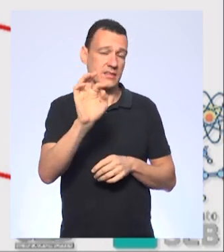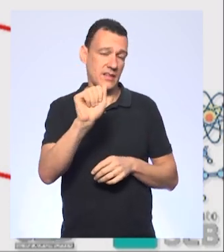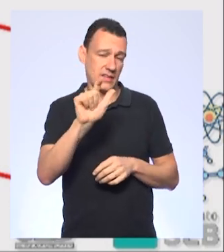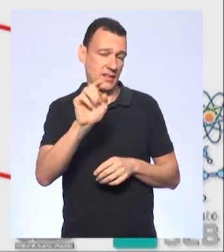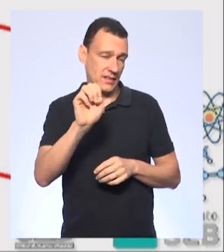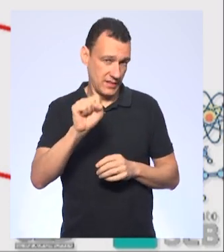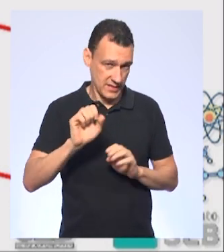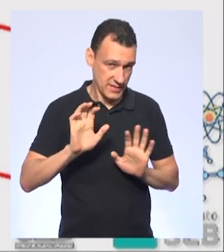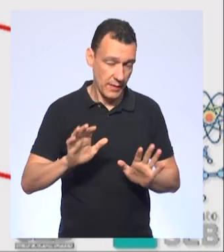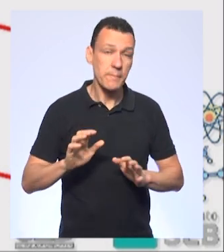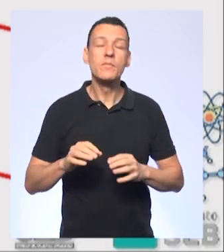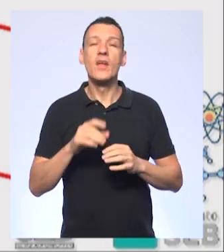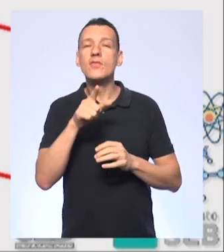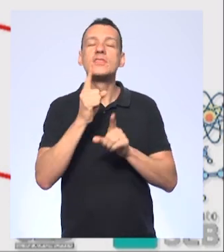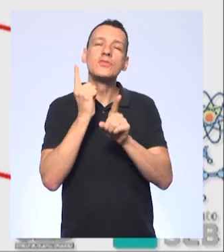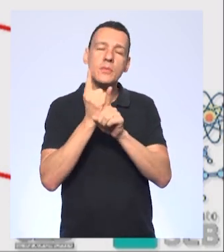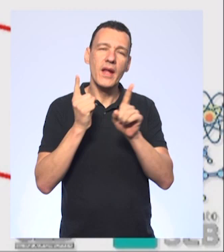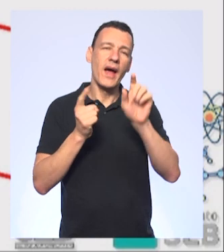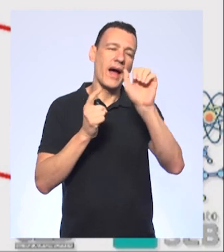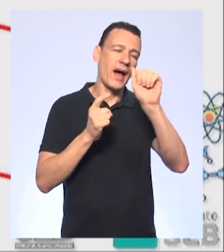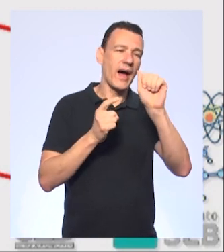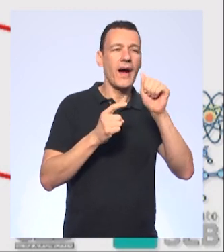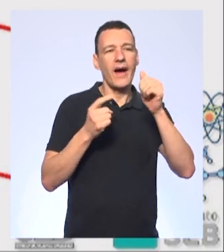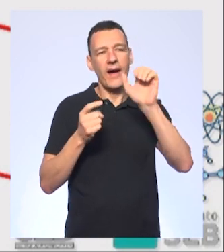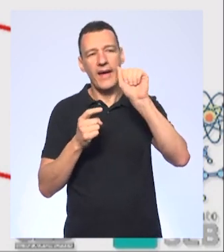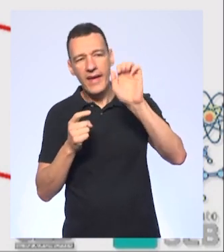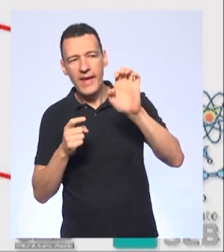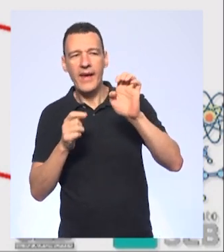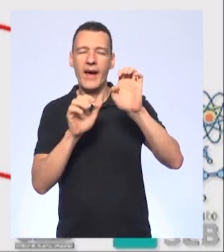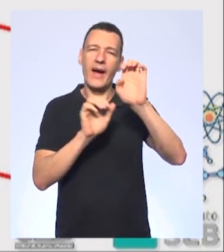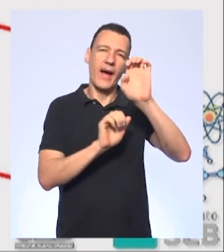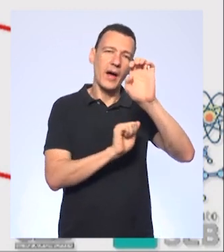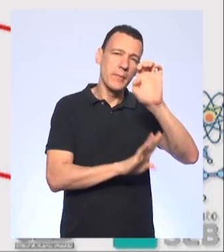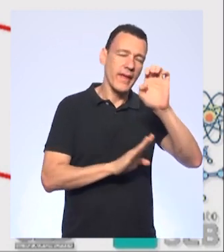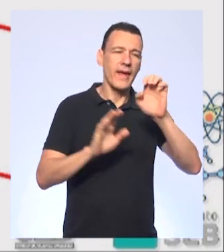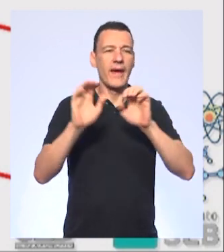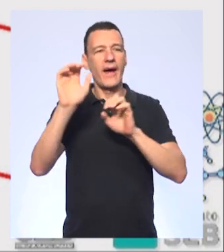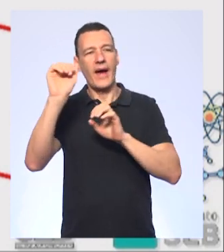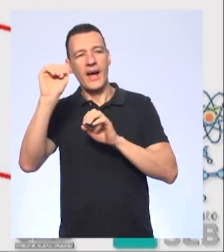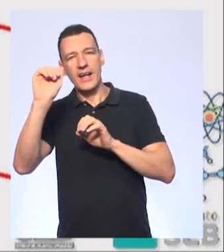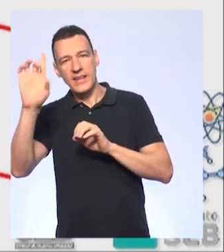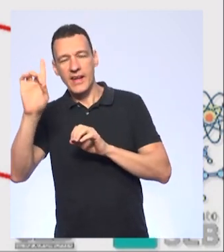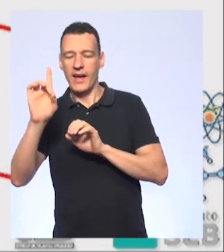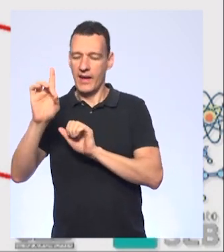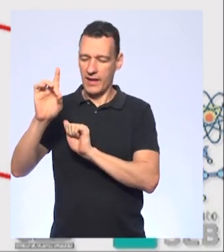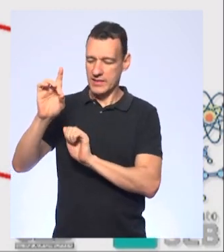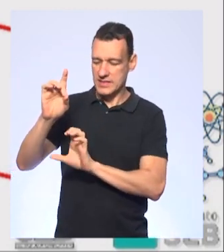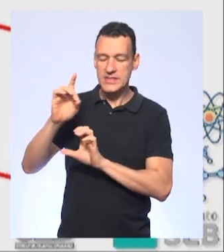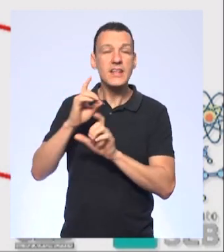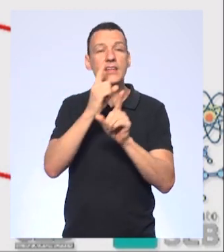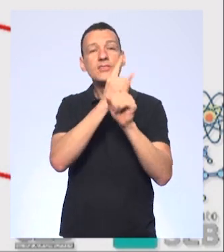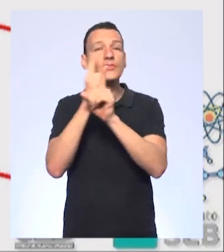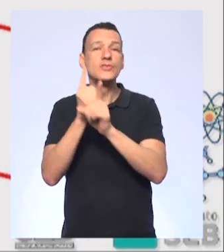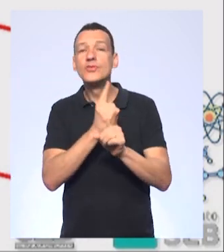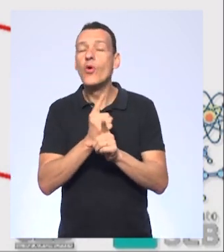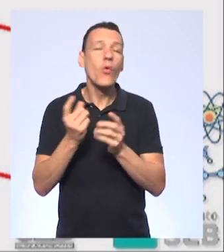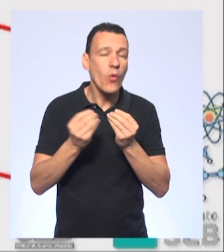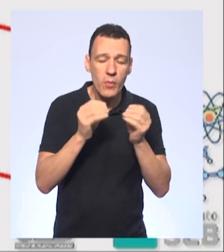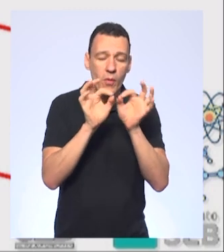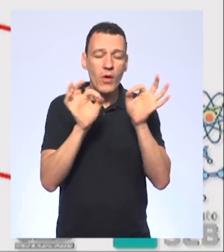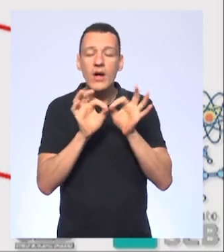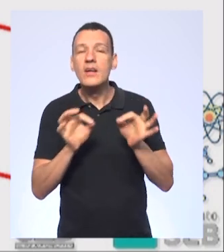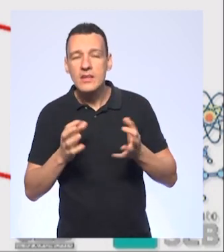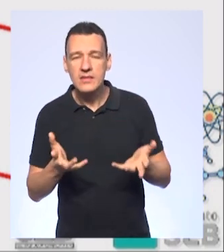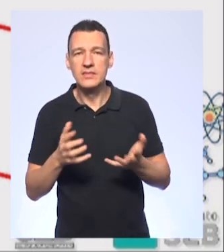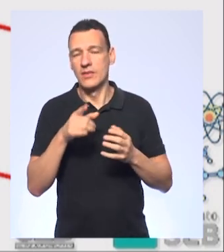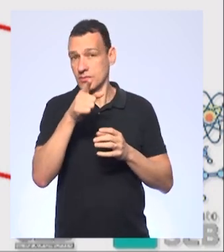do AE, do AB, do AD, do AC, basta olhar na figura original. Procura aí. O